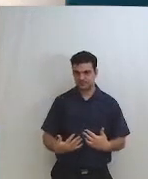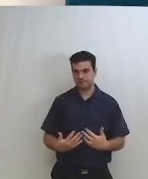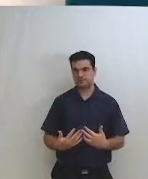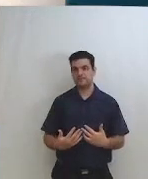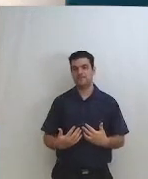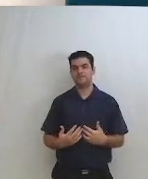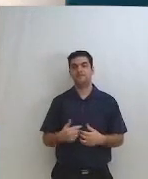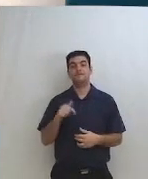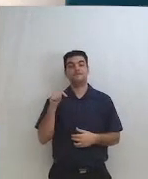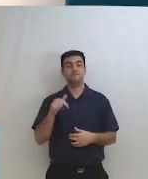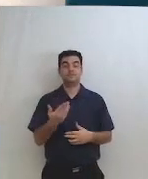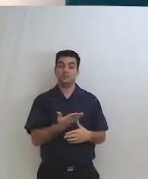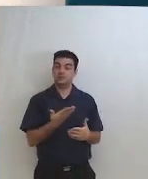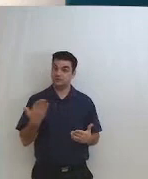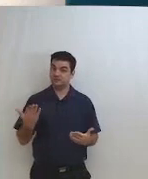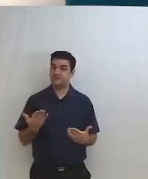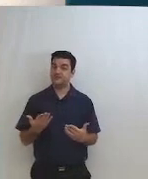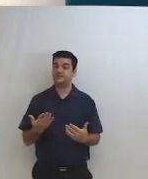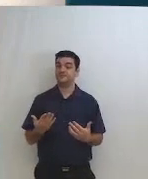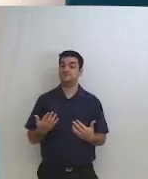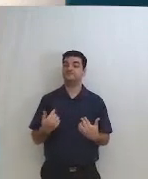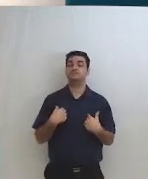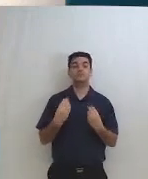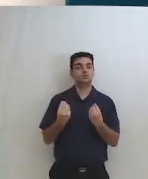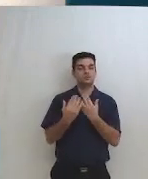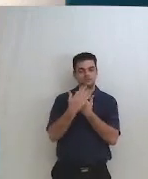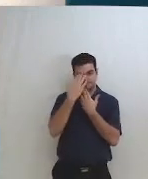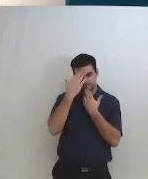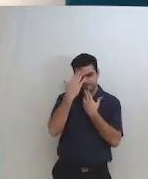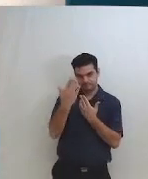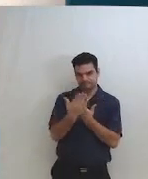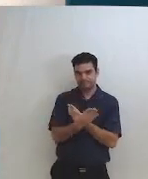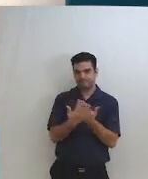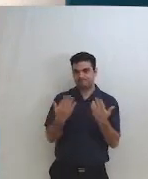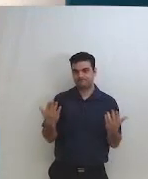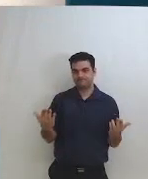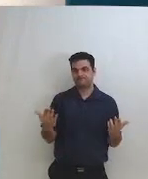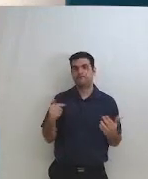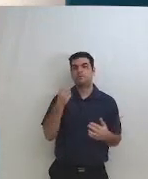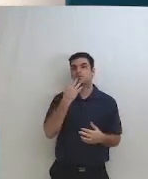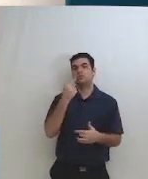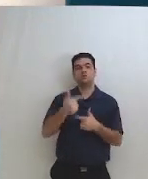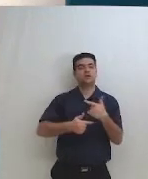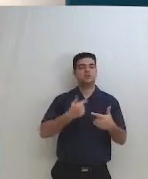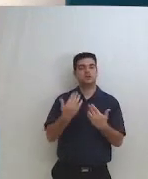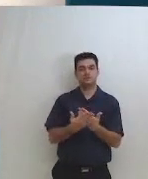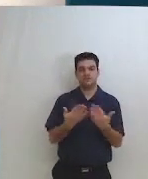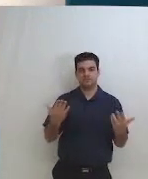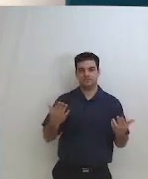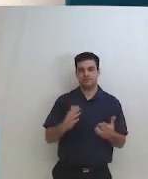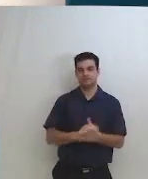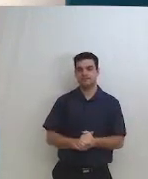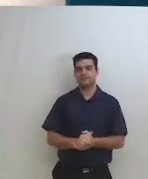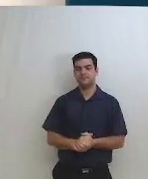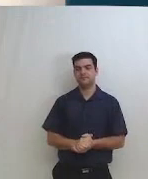cor. Então, eu agradeço a todos e desejo uma boa tarde. Obrigado,